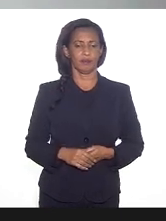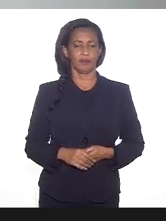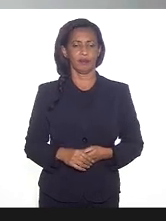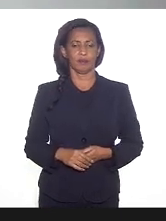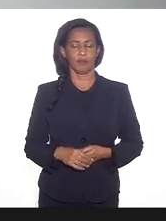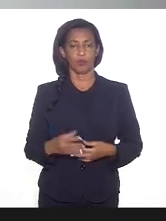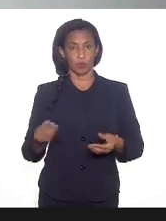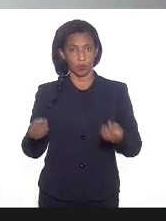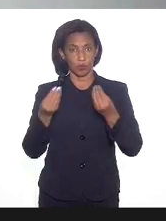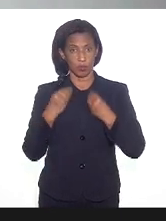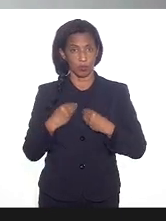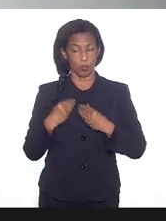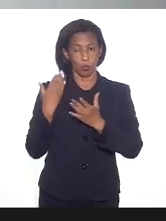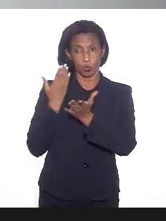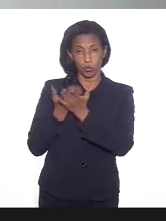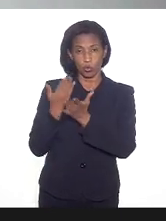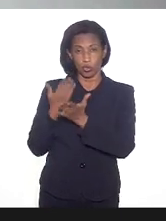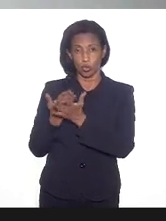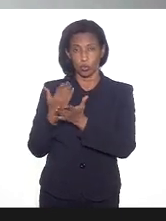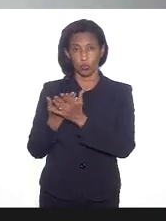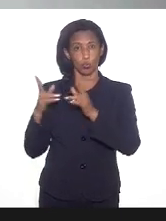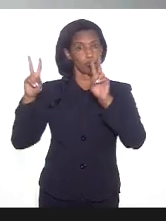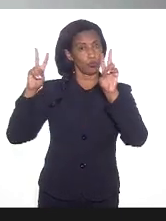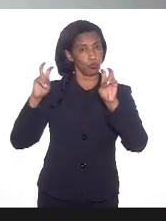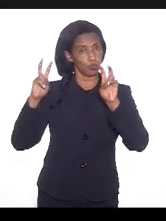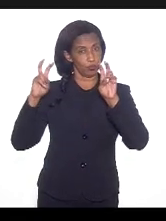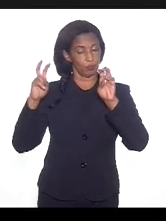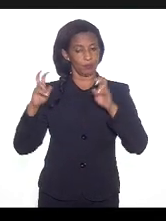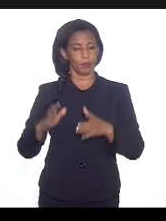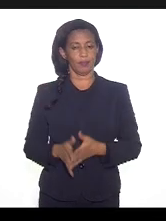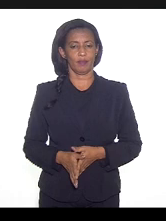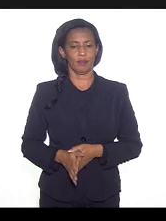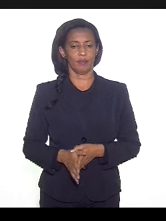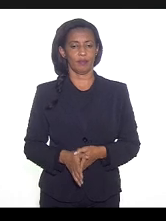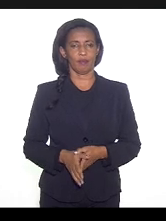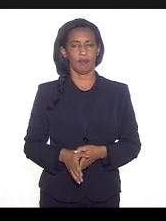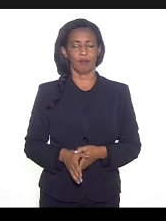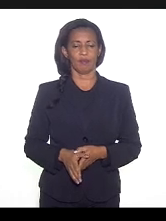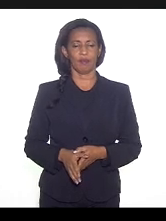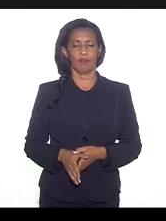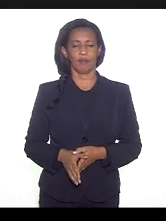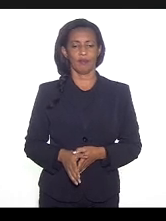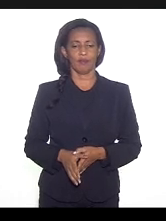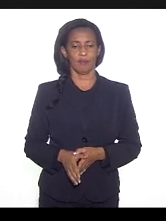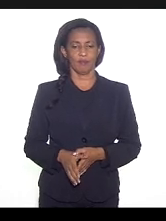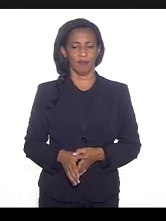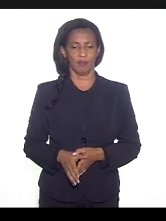nos demandou muito estudo de um tema muito complexo. Então, Sabrina Rezende. Mais uma vez,